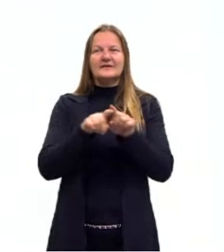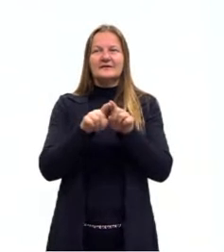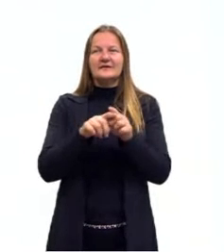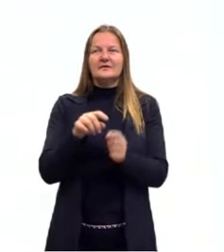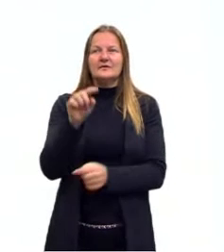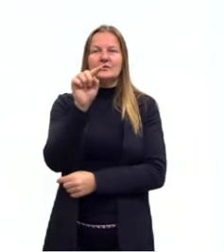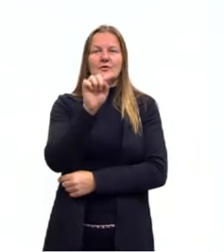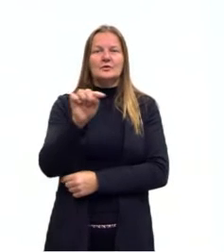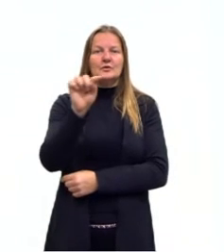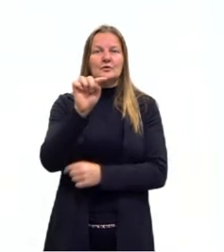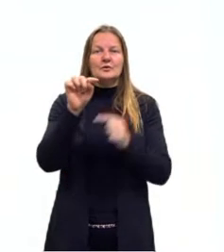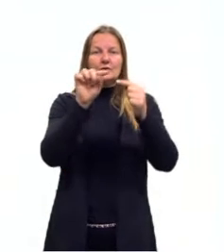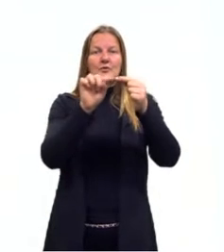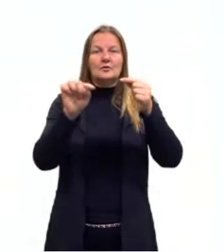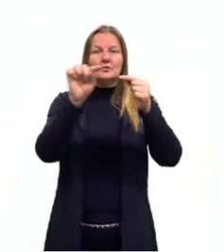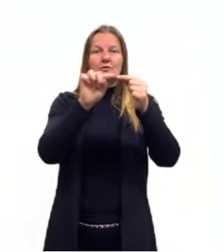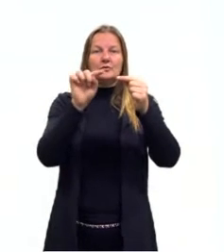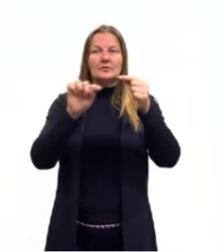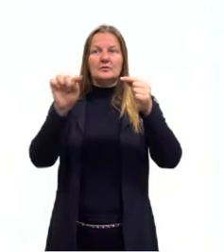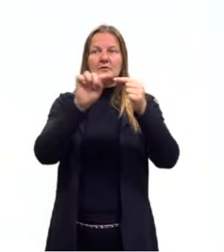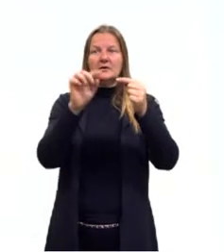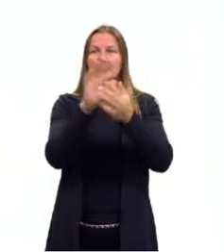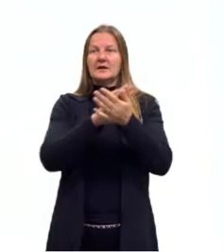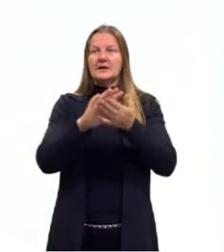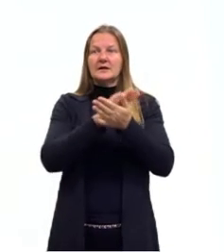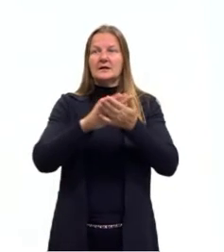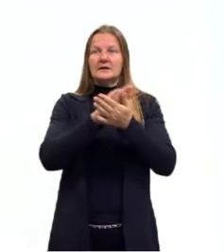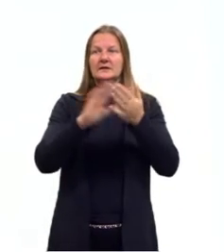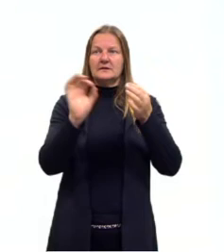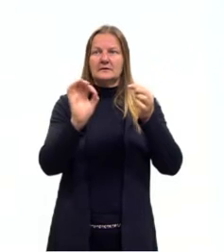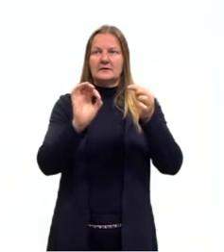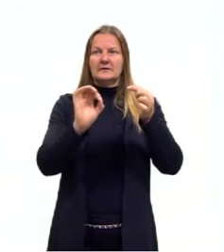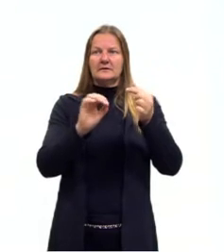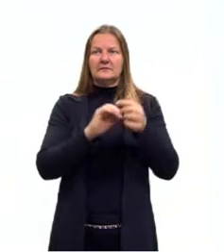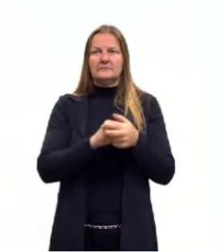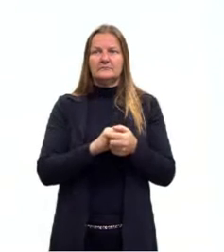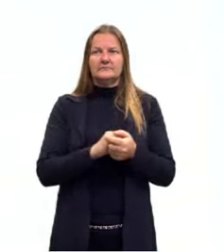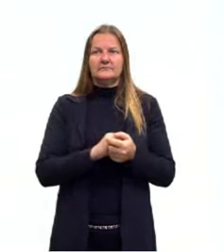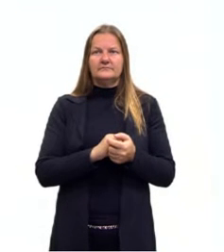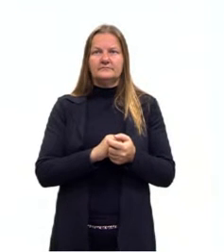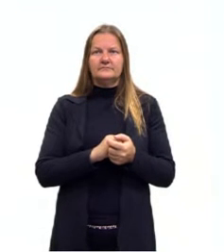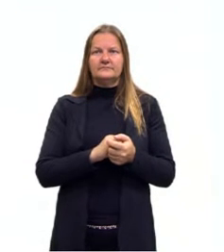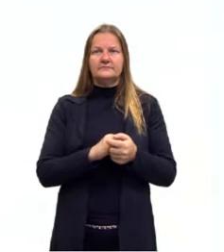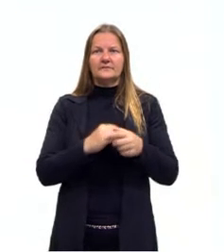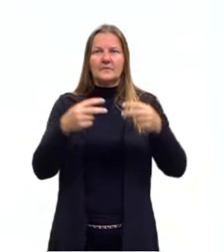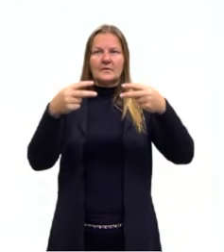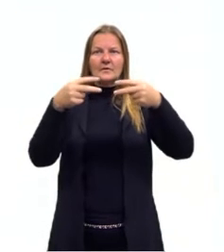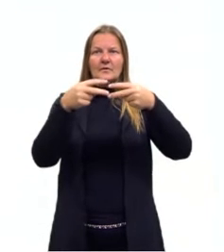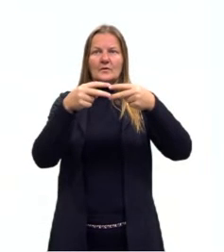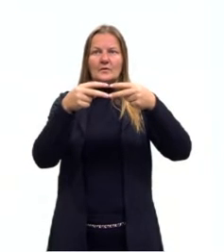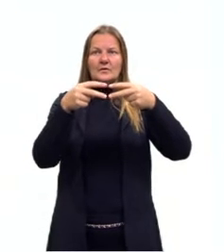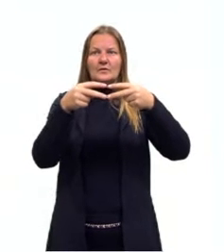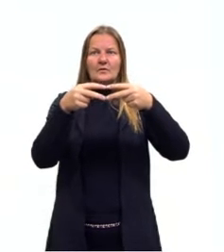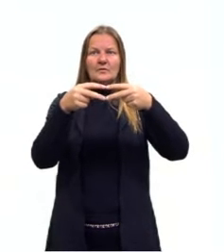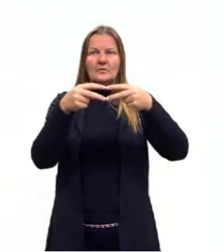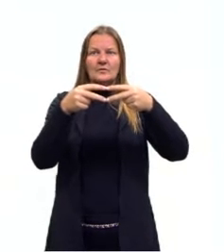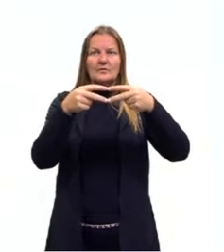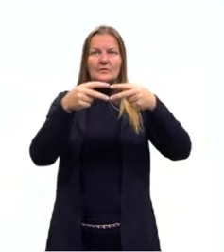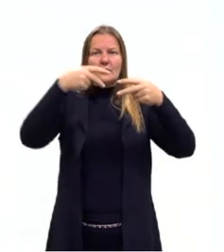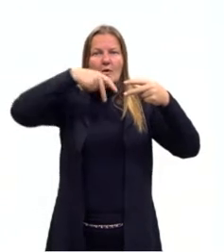então sem a linha horizontal né só com as linhas inclinadas ali que vai representar